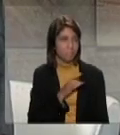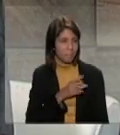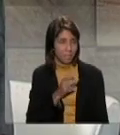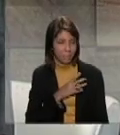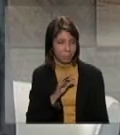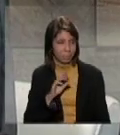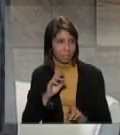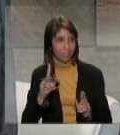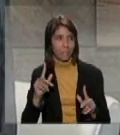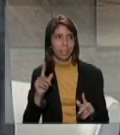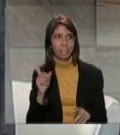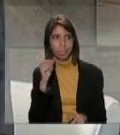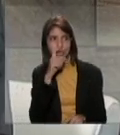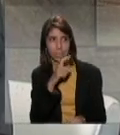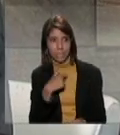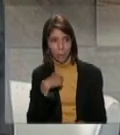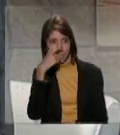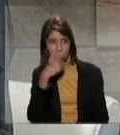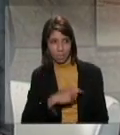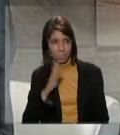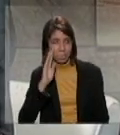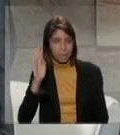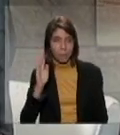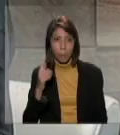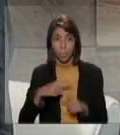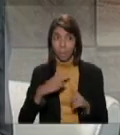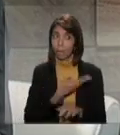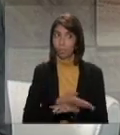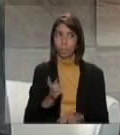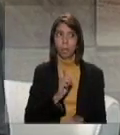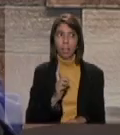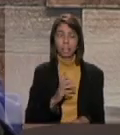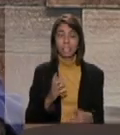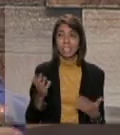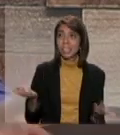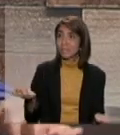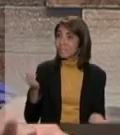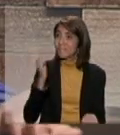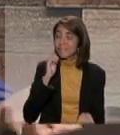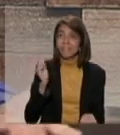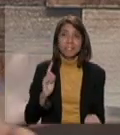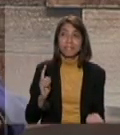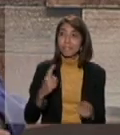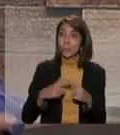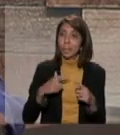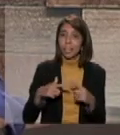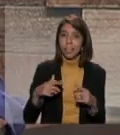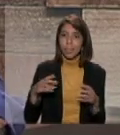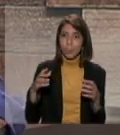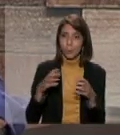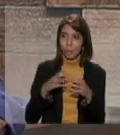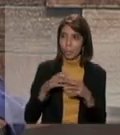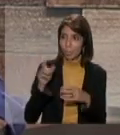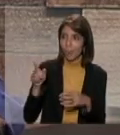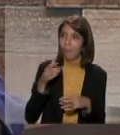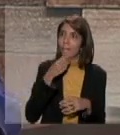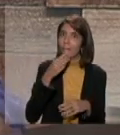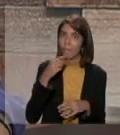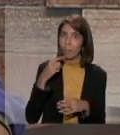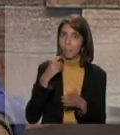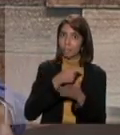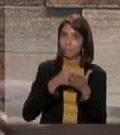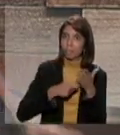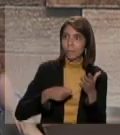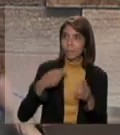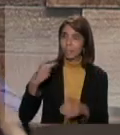desse desafio, já começar como uma protagonista, num veículo que você ainda não fazia? Eu estava tão um suporte tão grande do Abujamra, ele falava, não, é